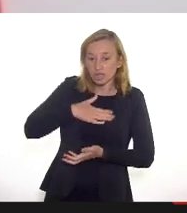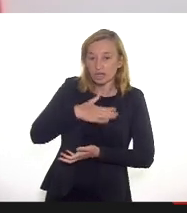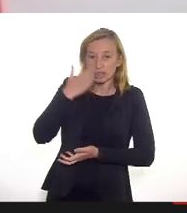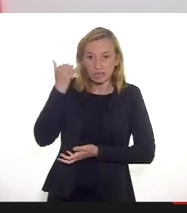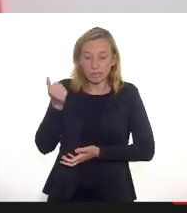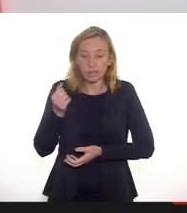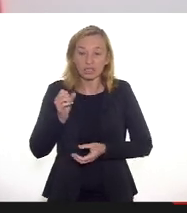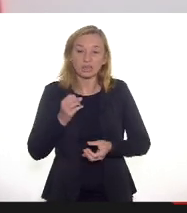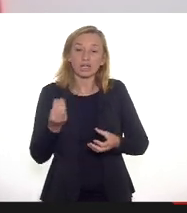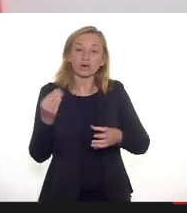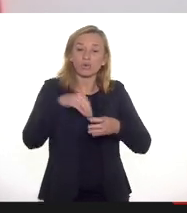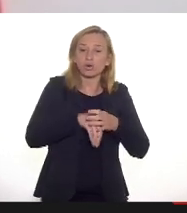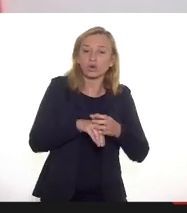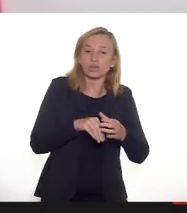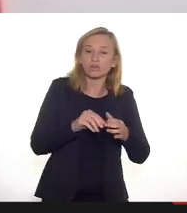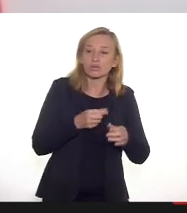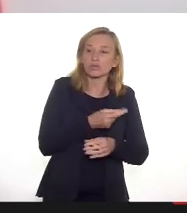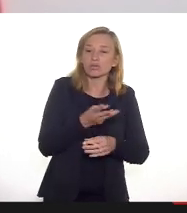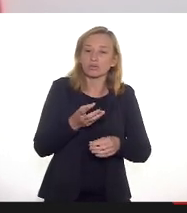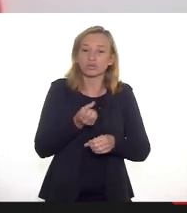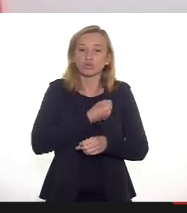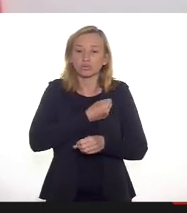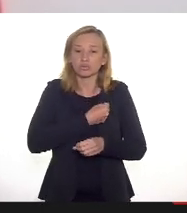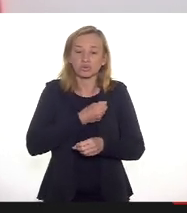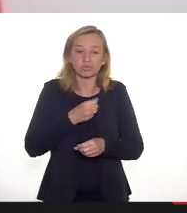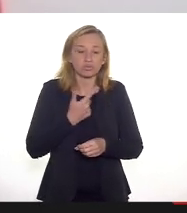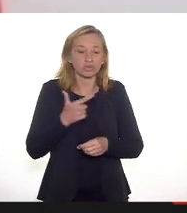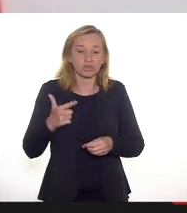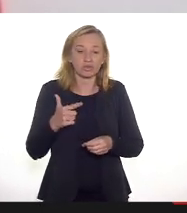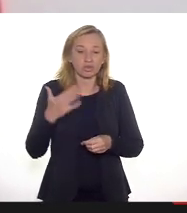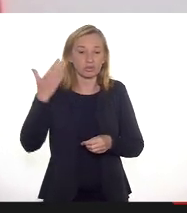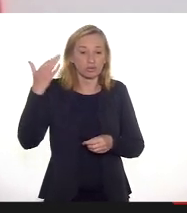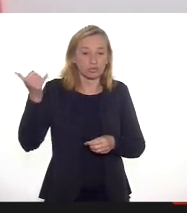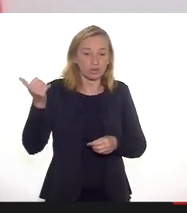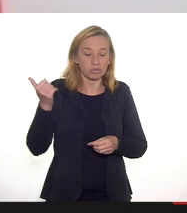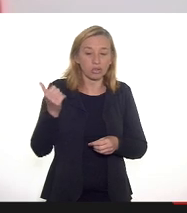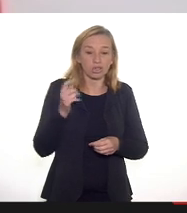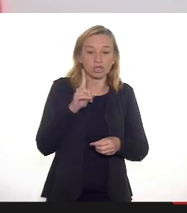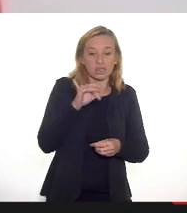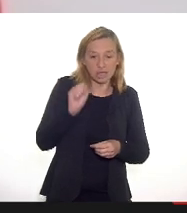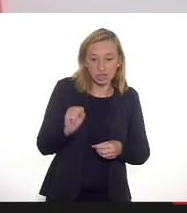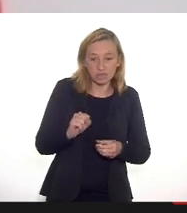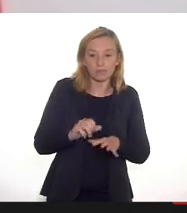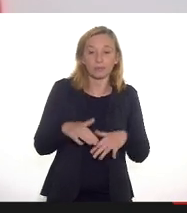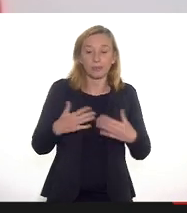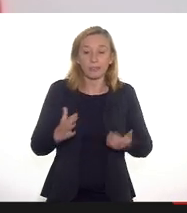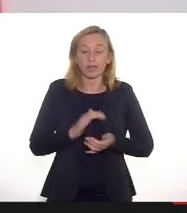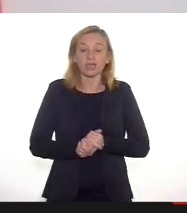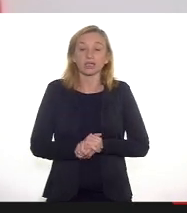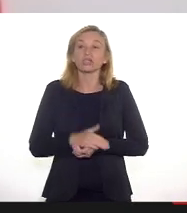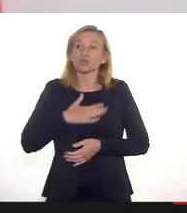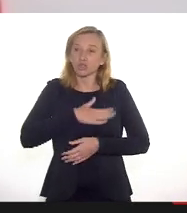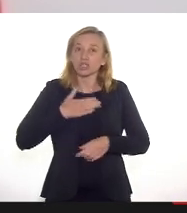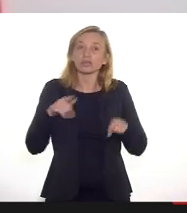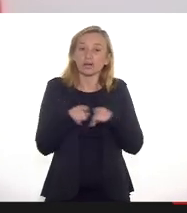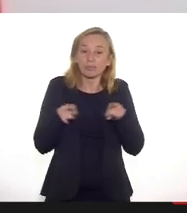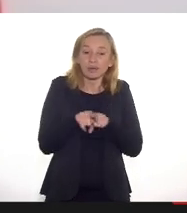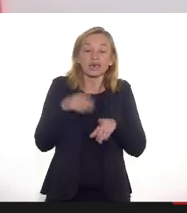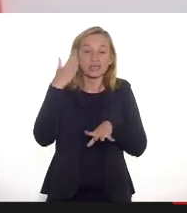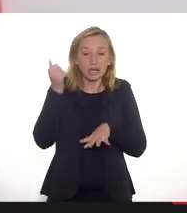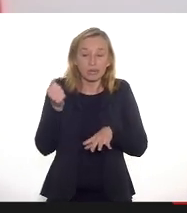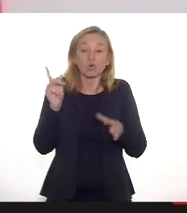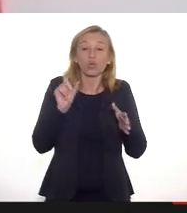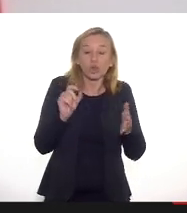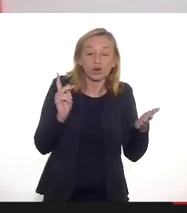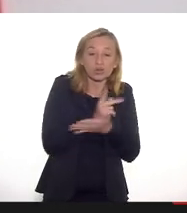incluídos, efetivamente, porque nós não tivemos tanto sucesso lá no Exerce, né? Gostaríamos também de saber o que